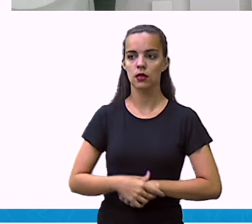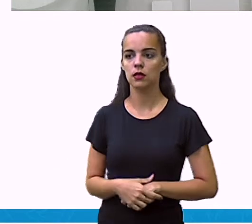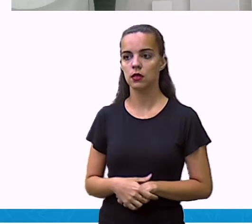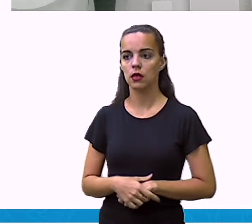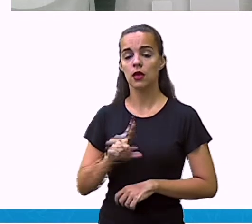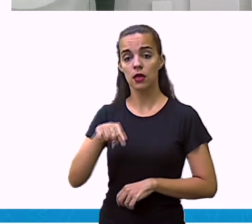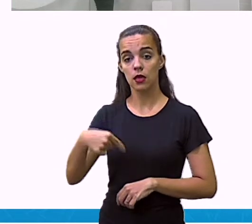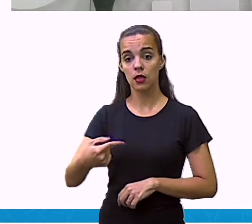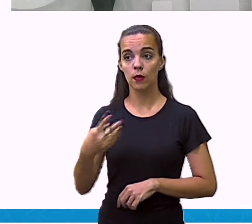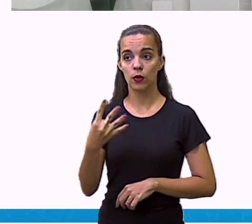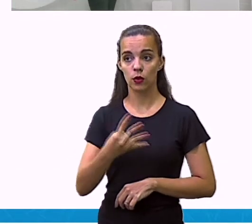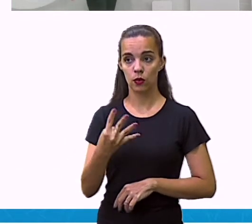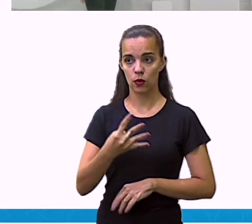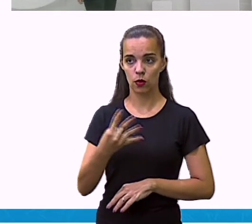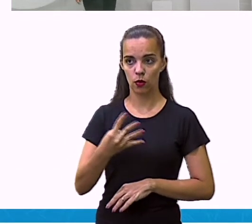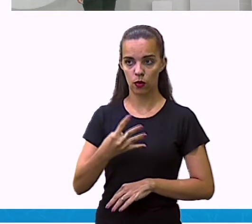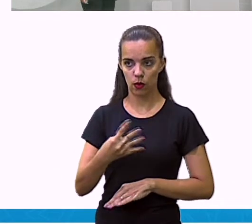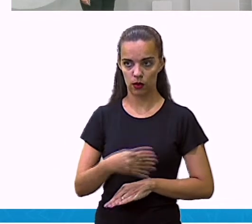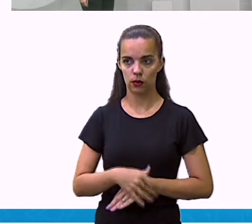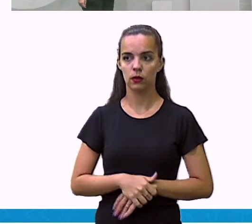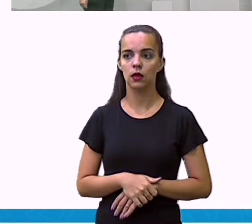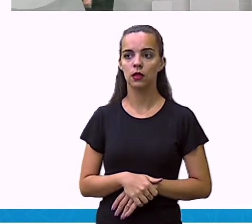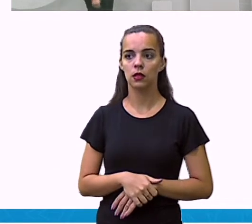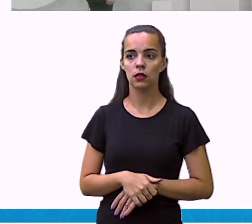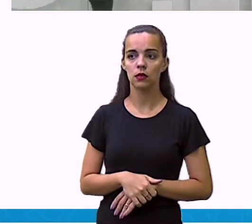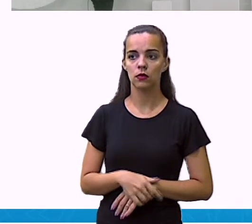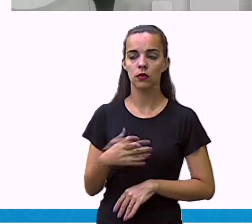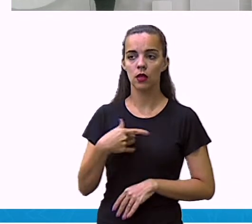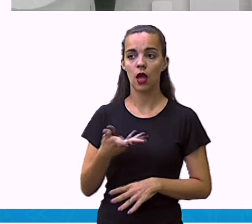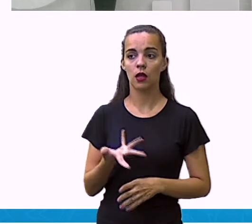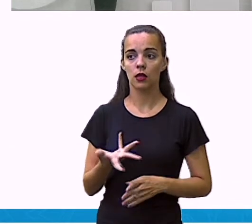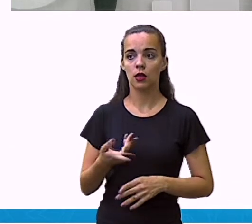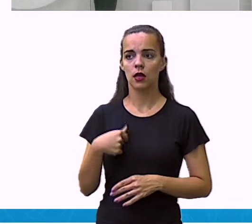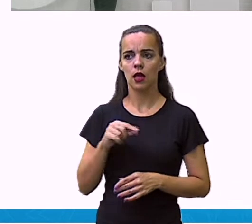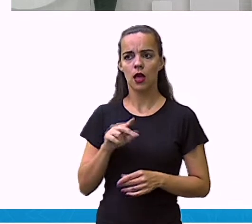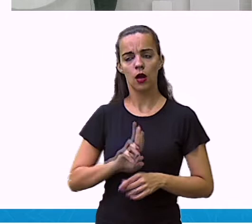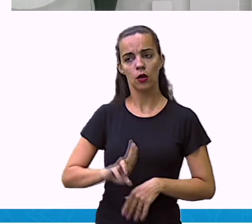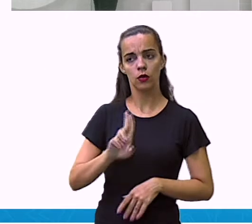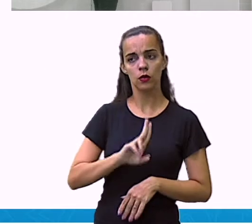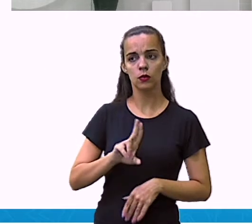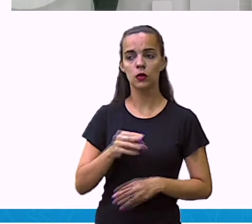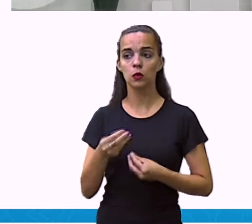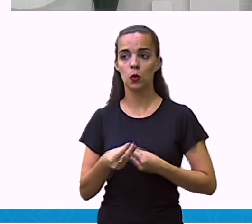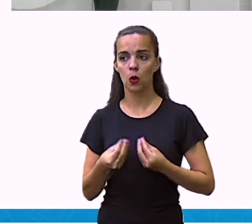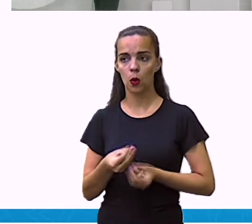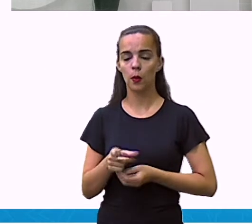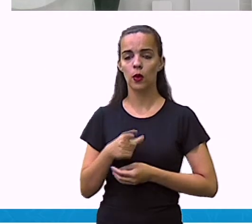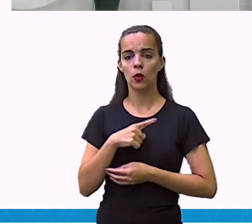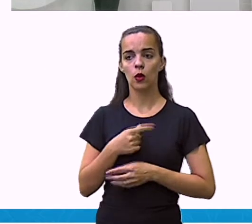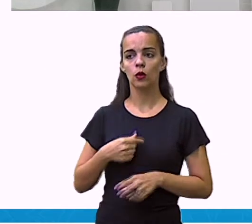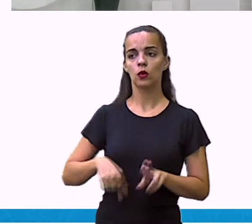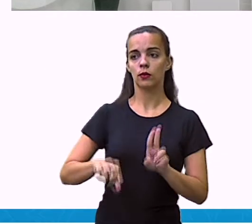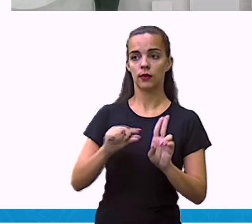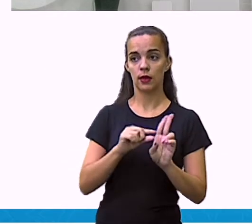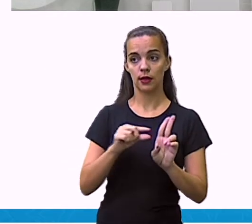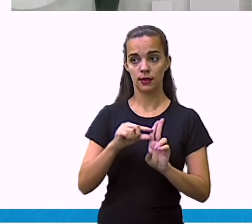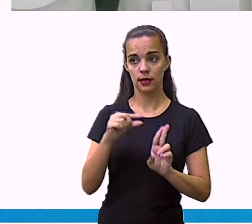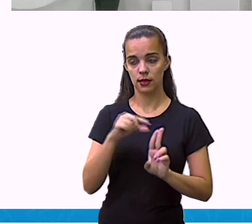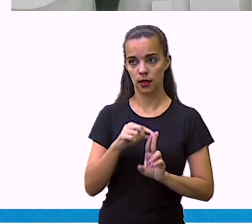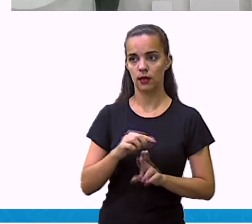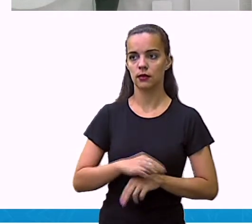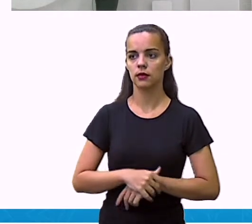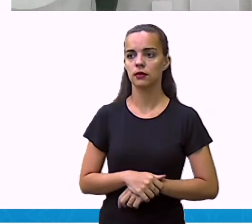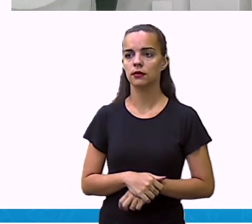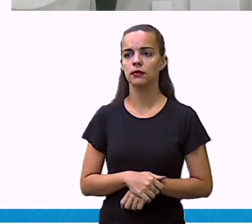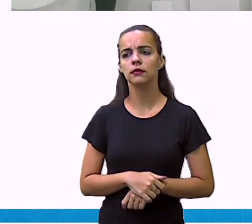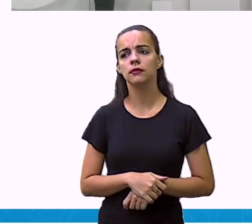algarismo, começando com 4. Então, essa é uma lógica, uma ordem que nós